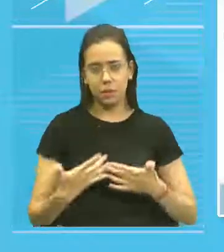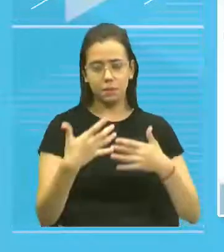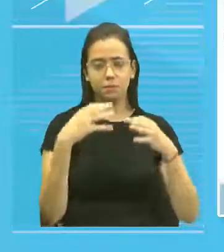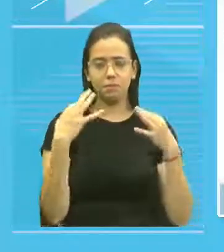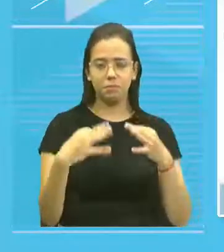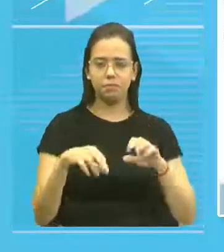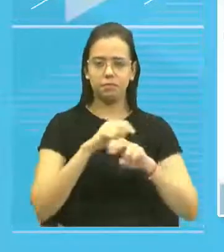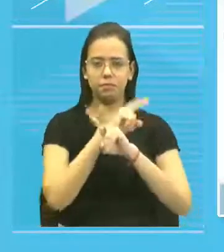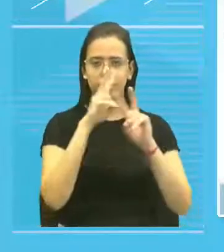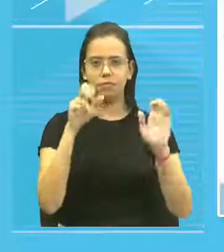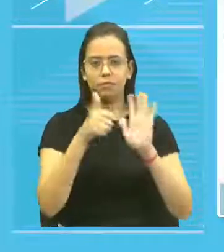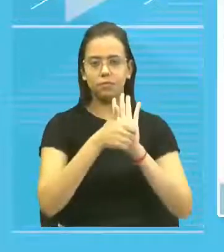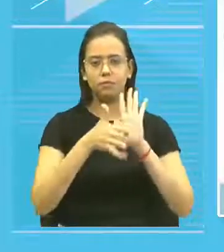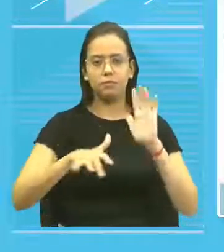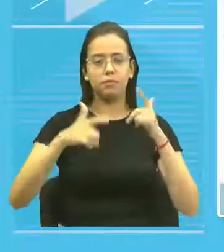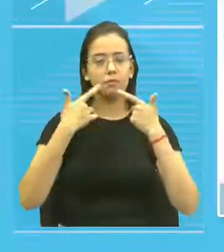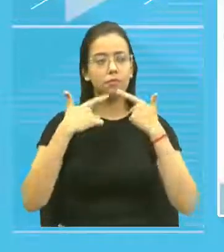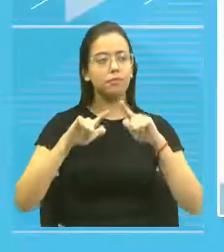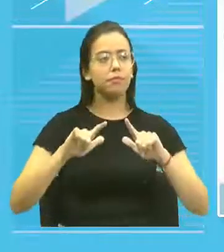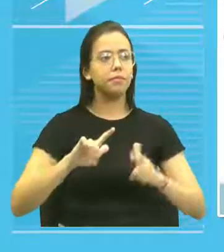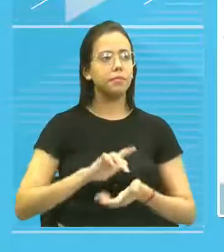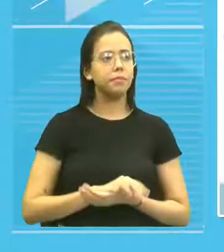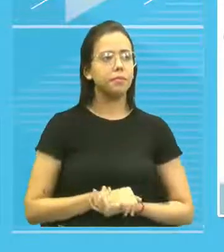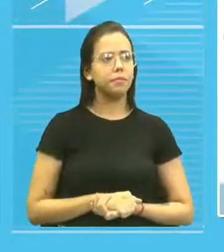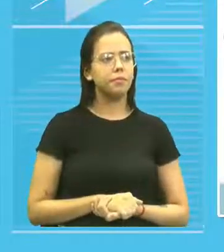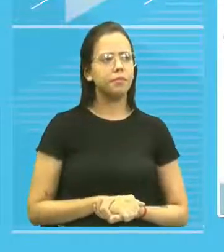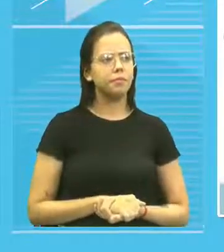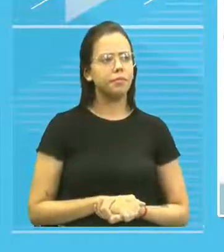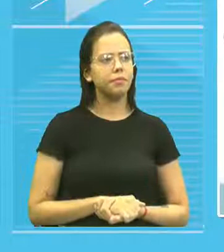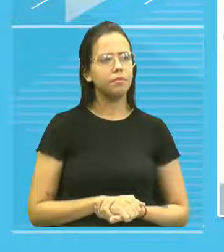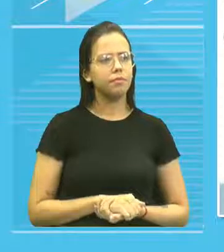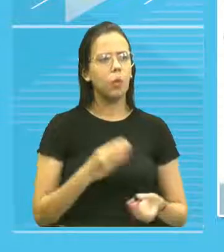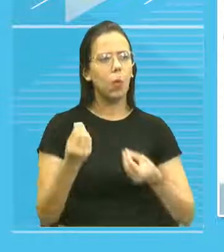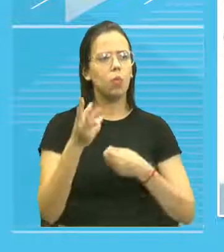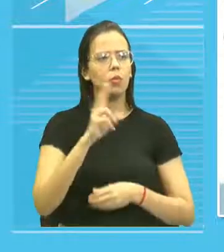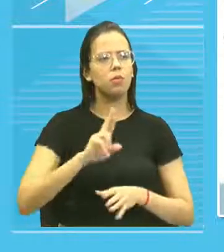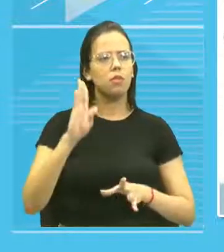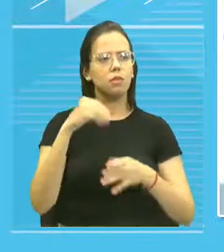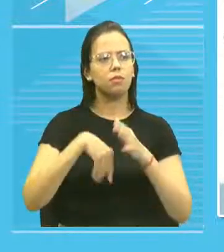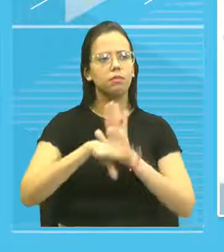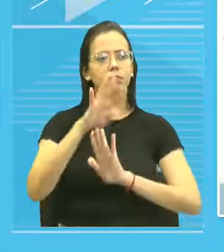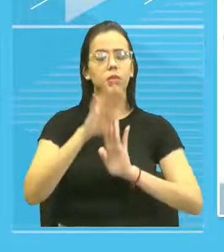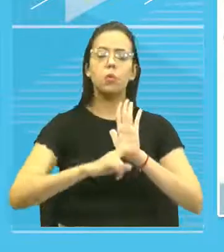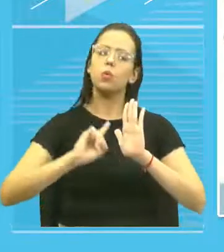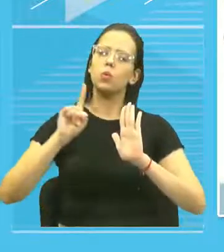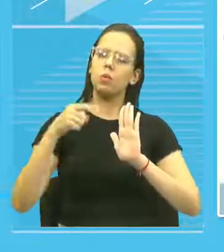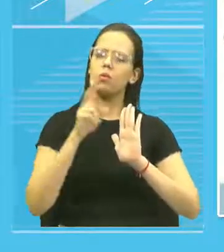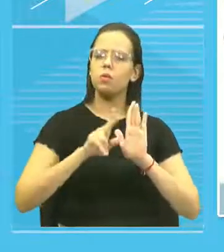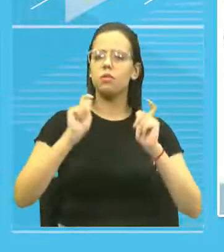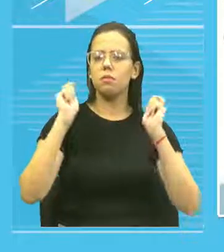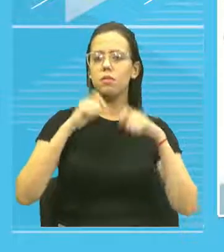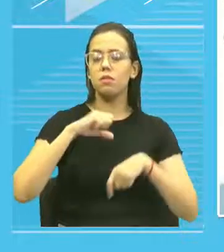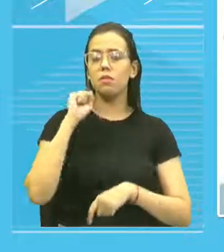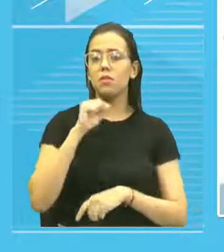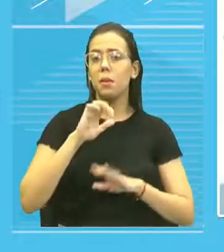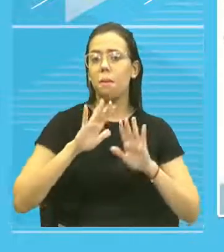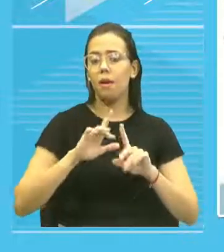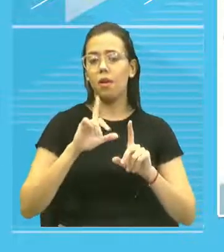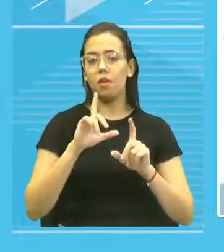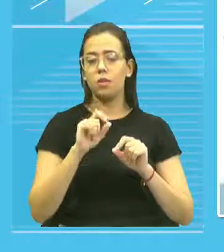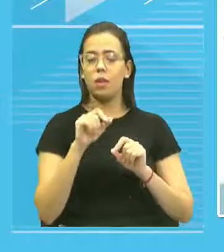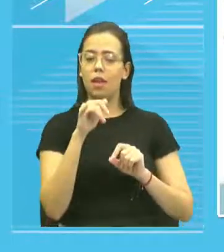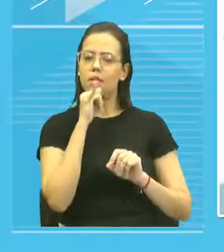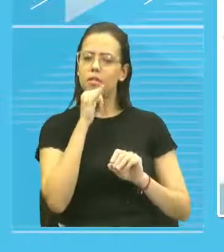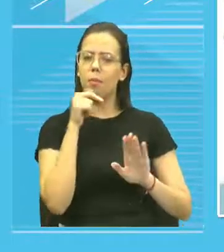das figuras de linguagem e como usar o seguro de linguagem no texto a gente usa é possível Será que